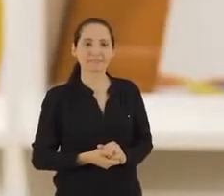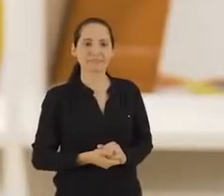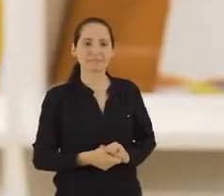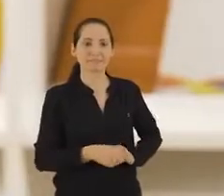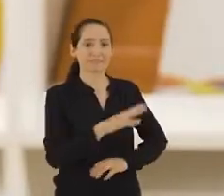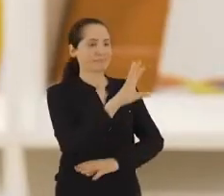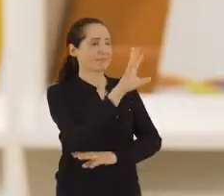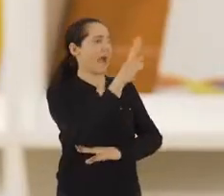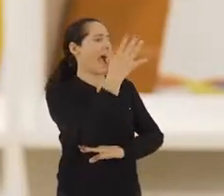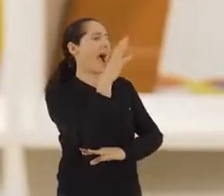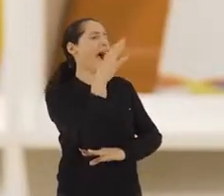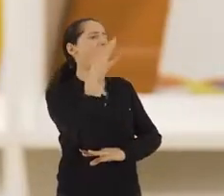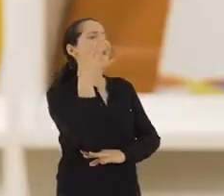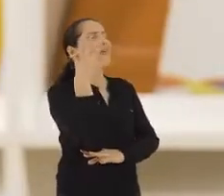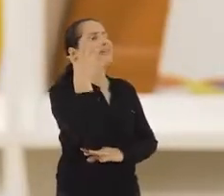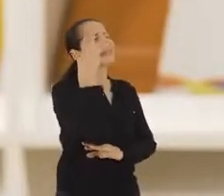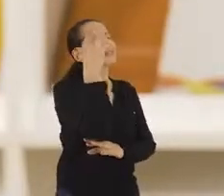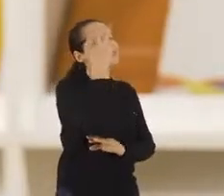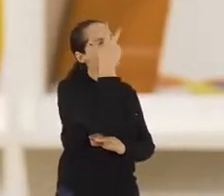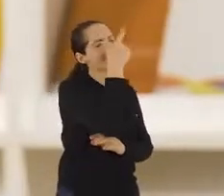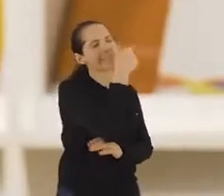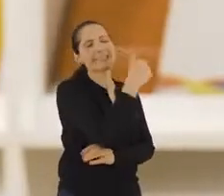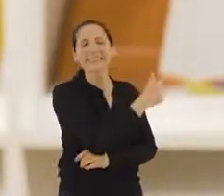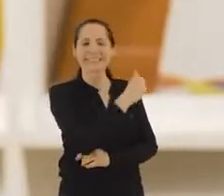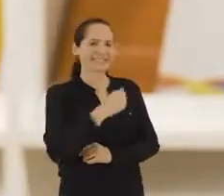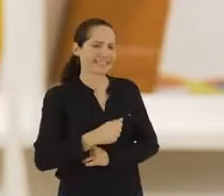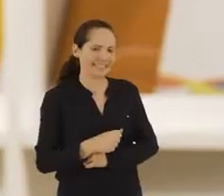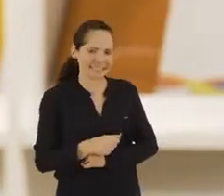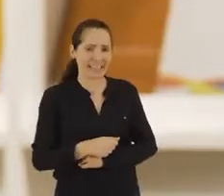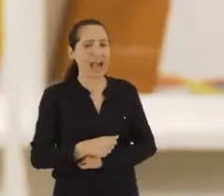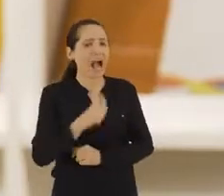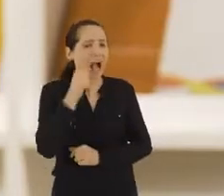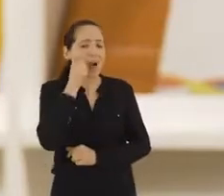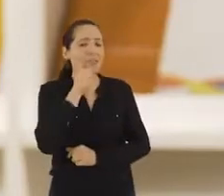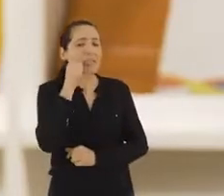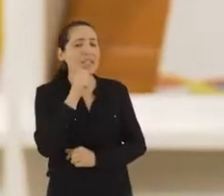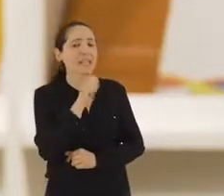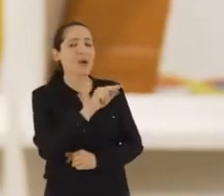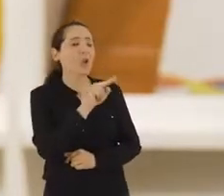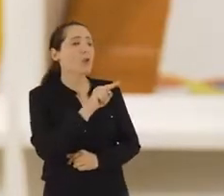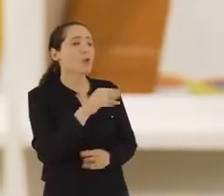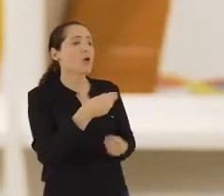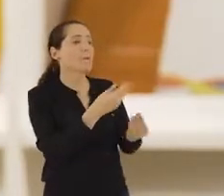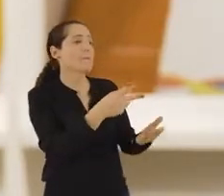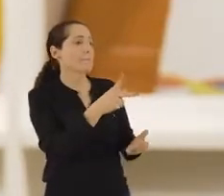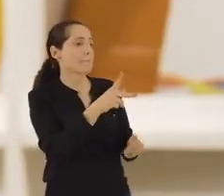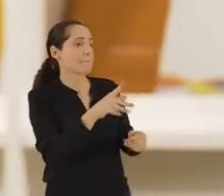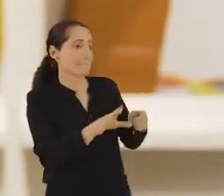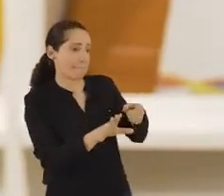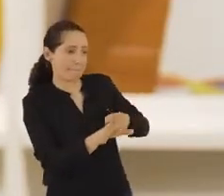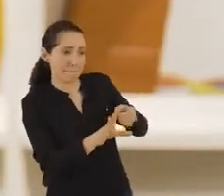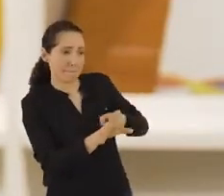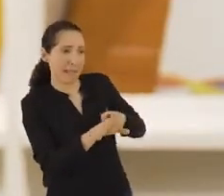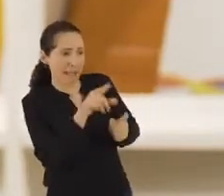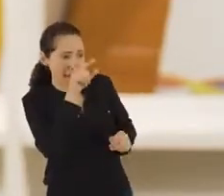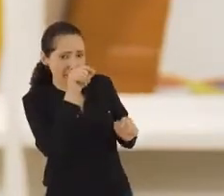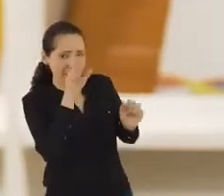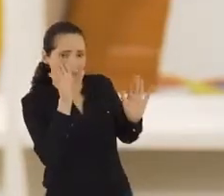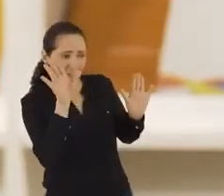Uma árvore encantada que a menina passou a chamar de pé de passarinho.